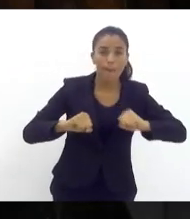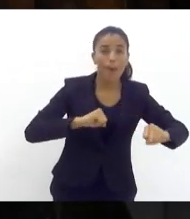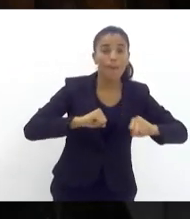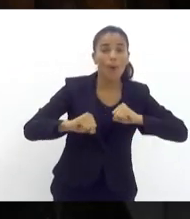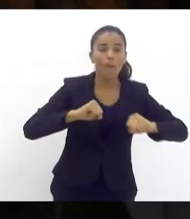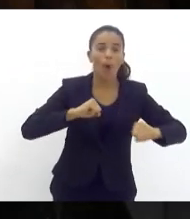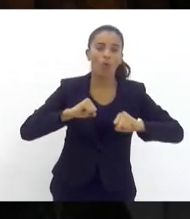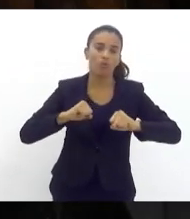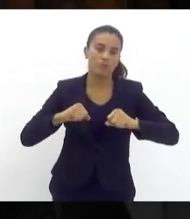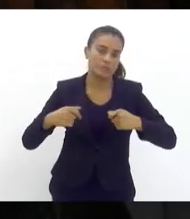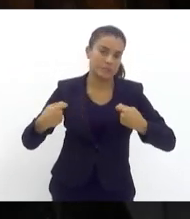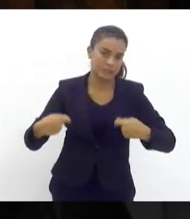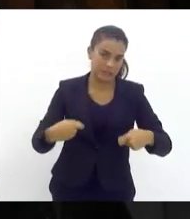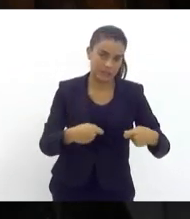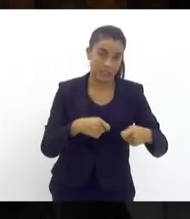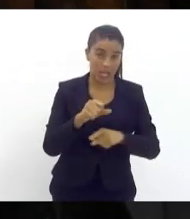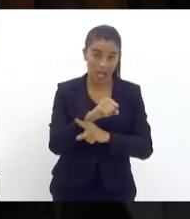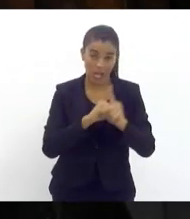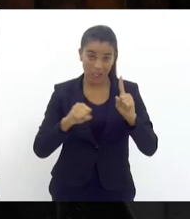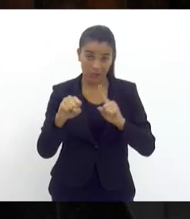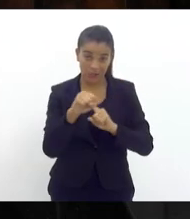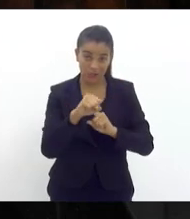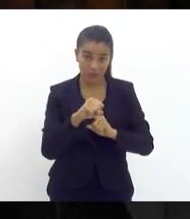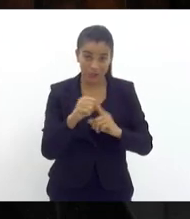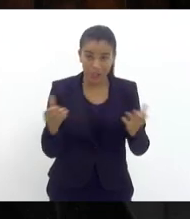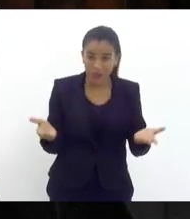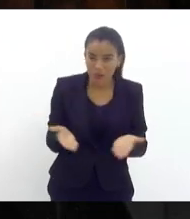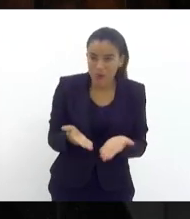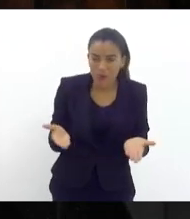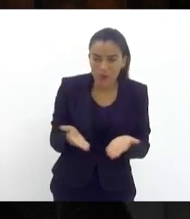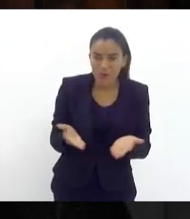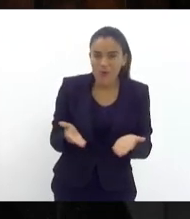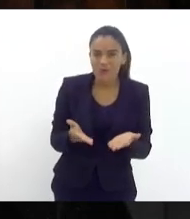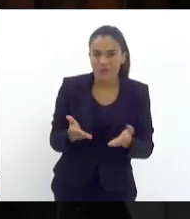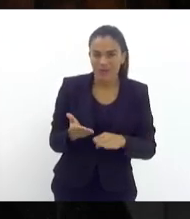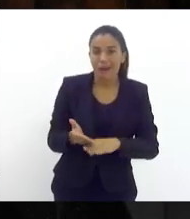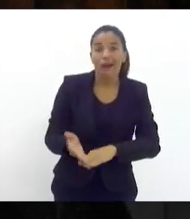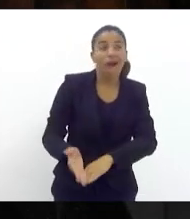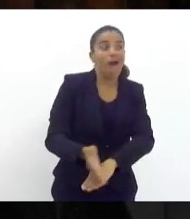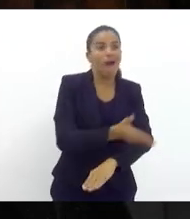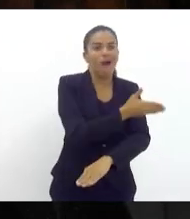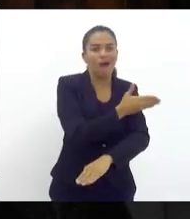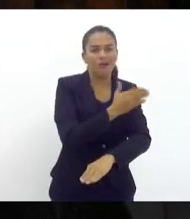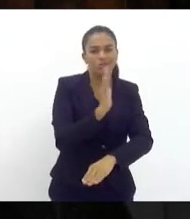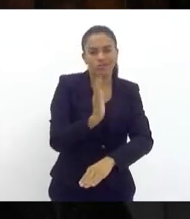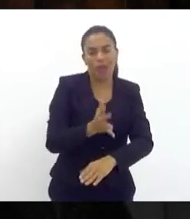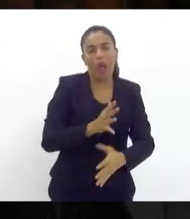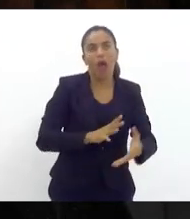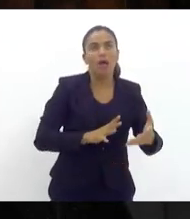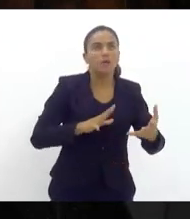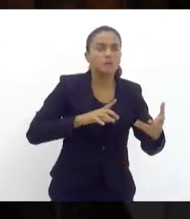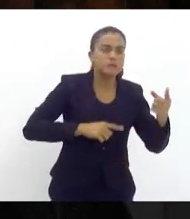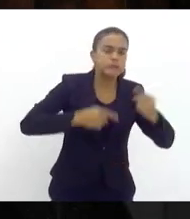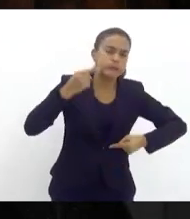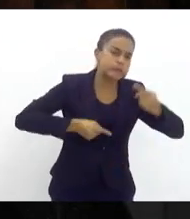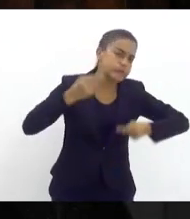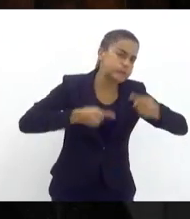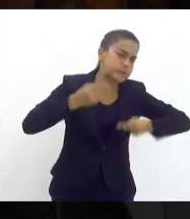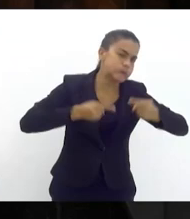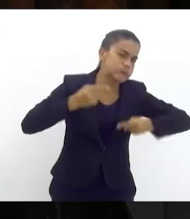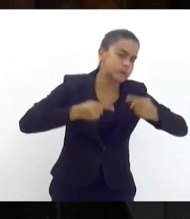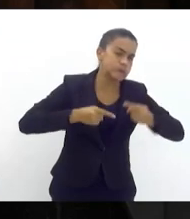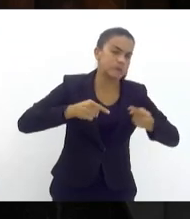a sociedade é que nós vivemos que já foi tão discutida e o é